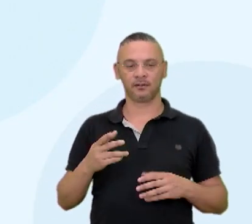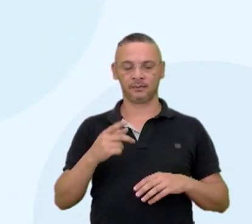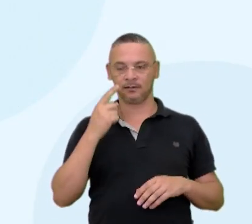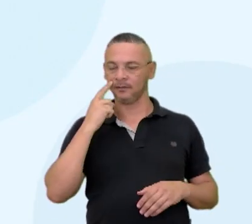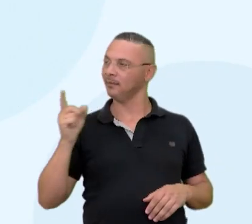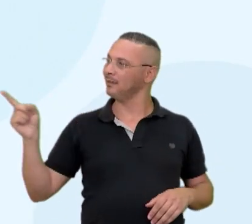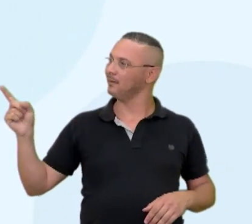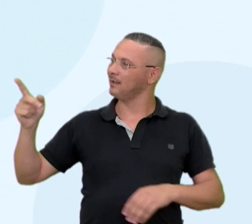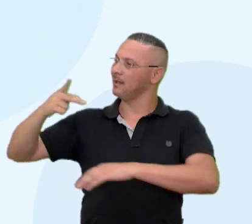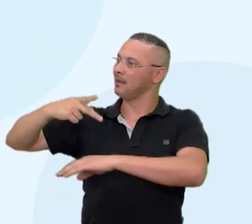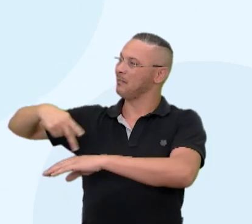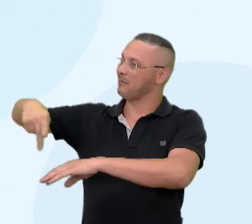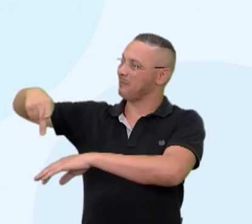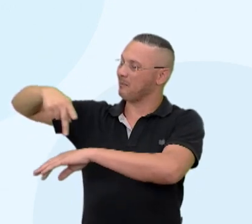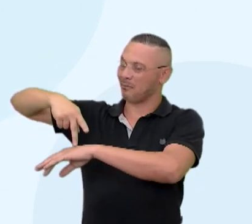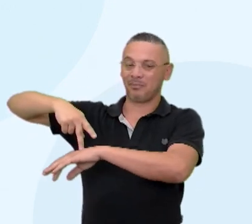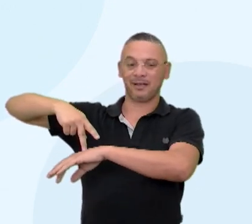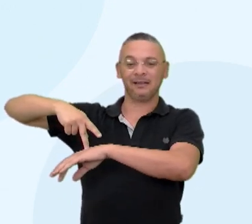passei a atividade, a produção